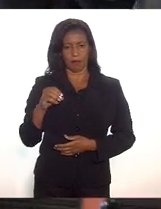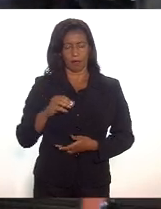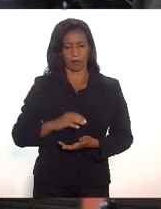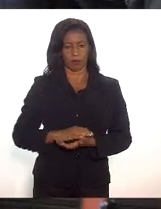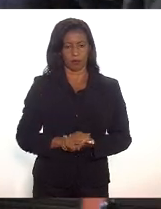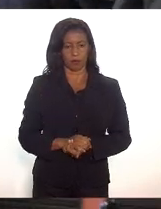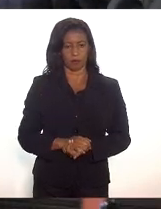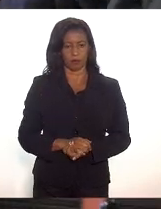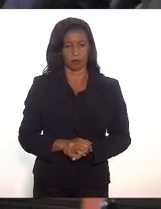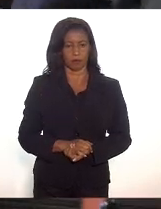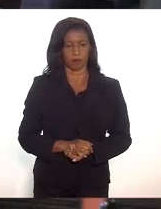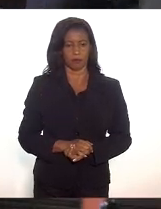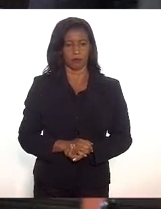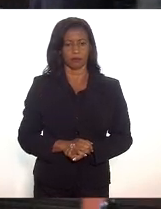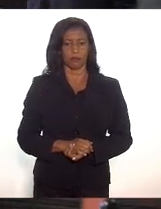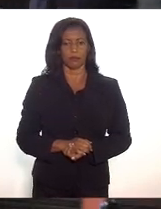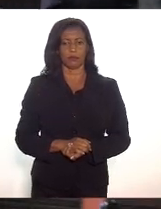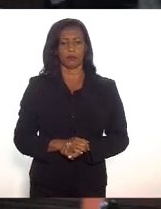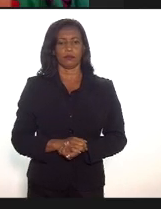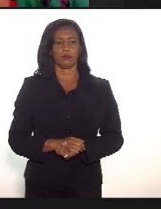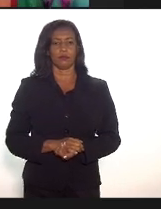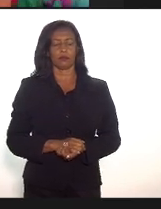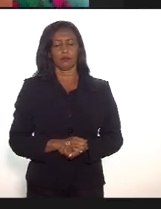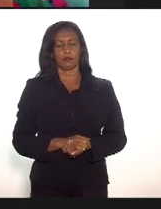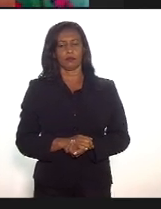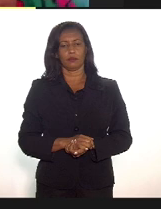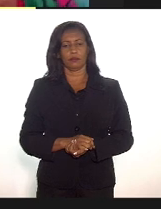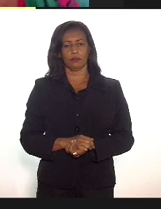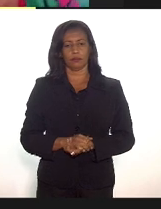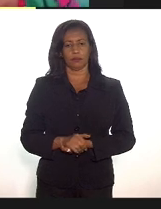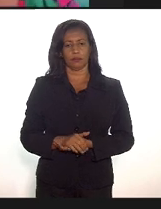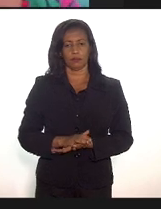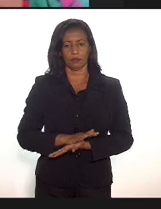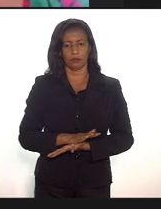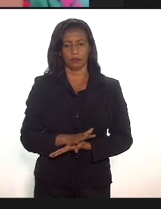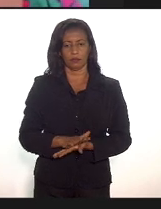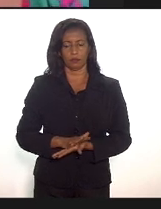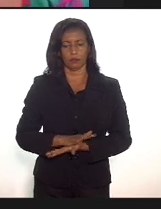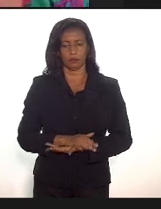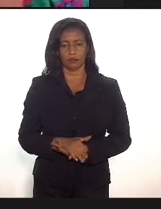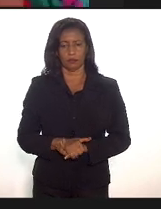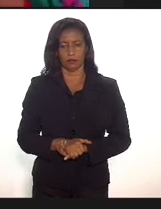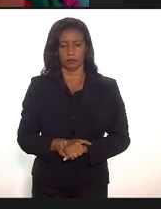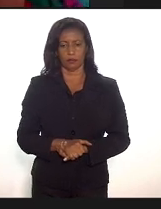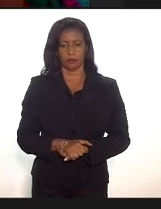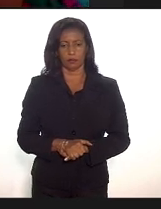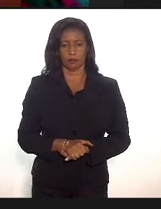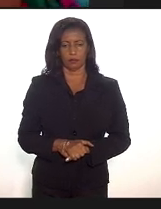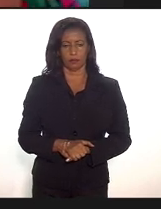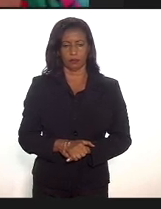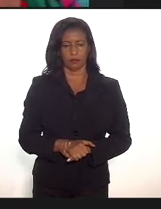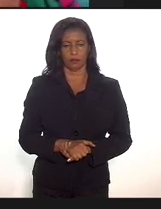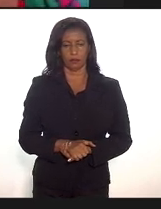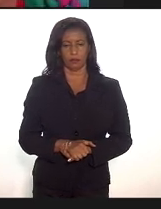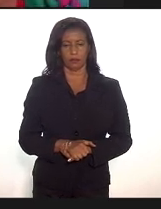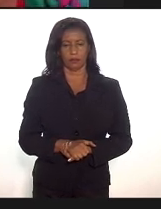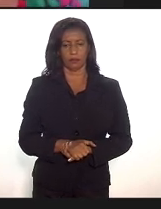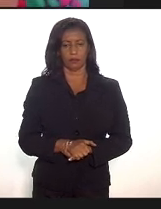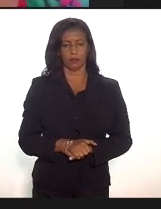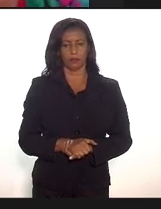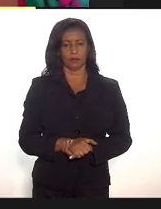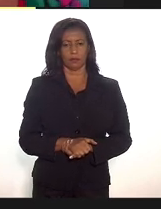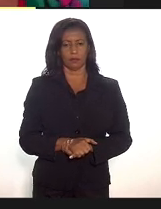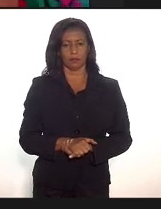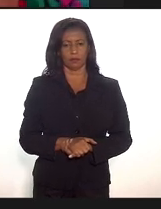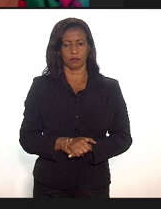deputado Eliomar, Marcelo Cabeleireiro, presidente. Flávio Serafini, presidente. Deputado